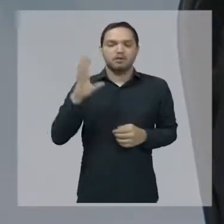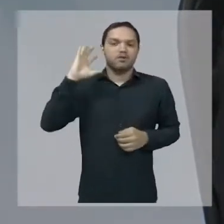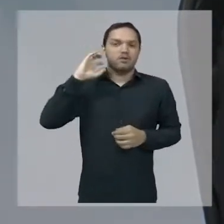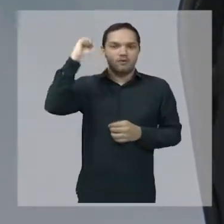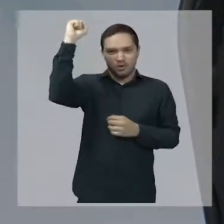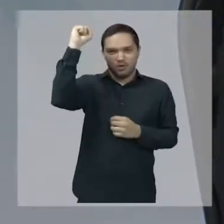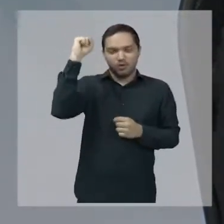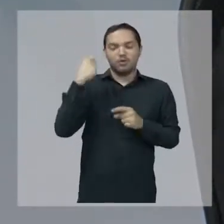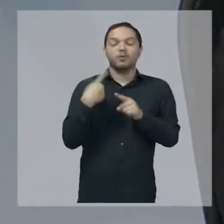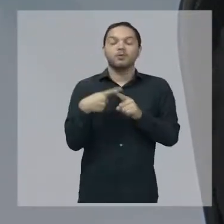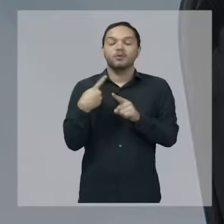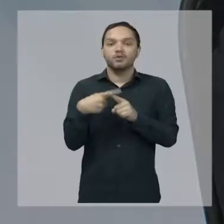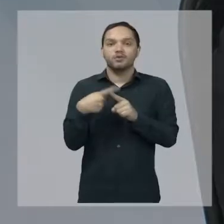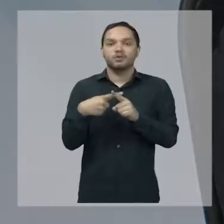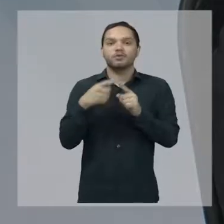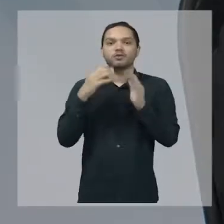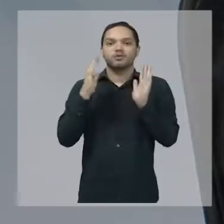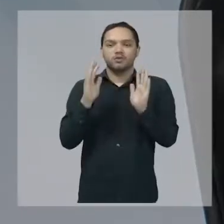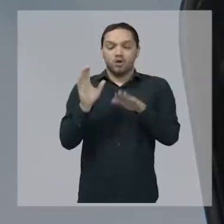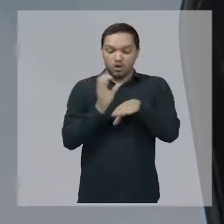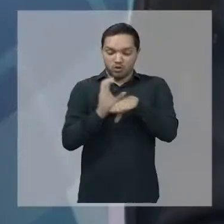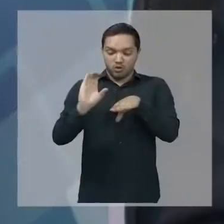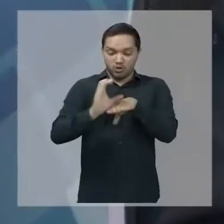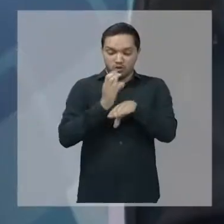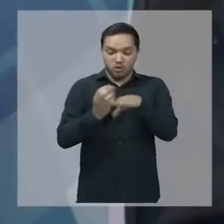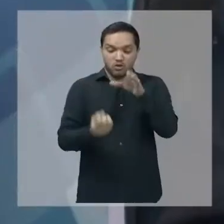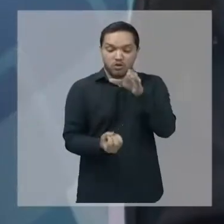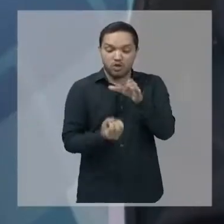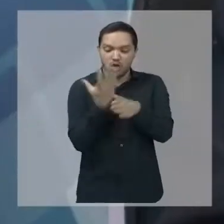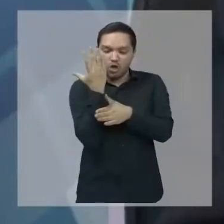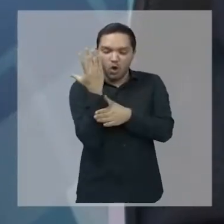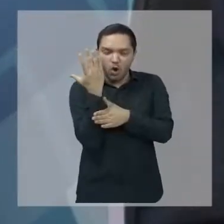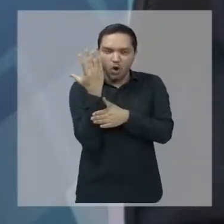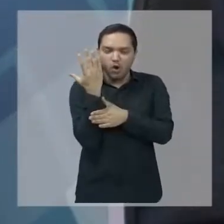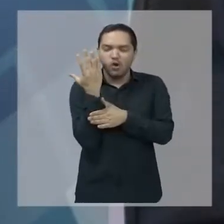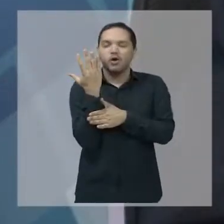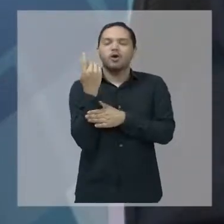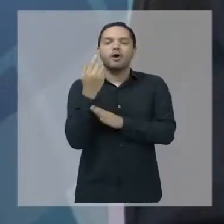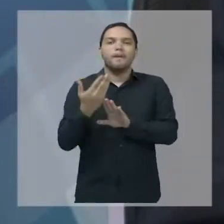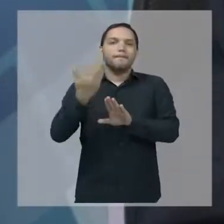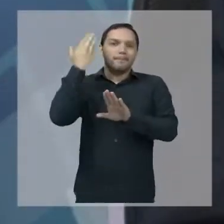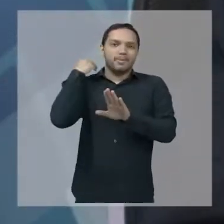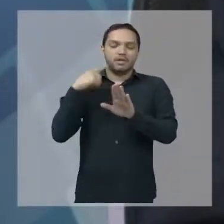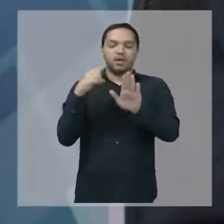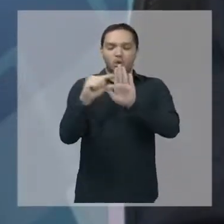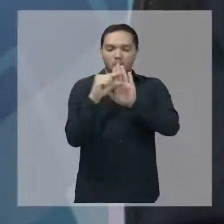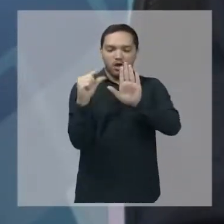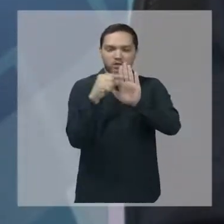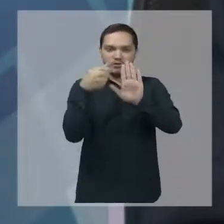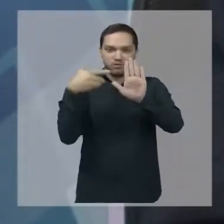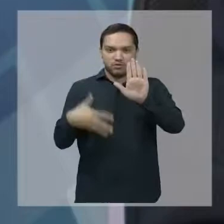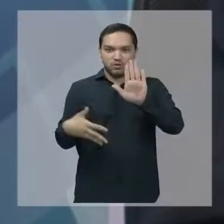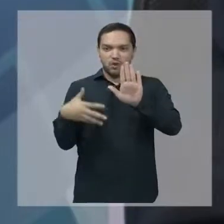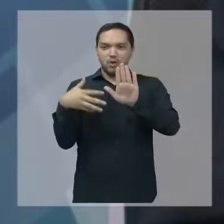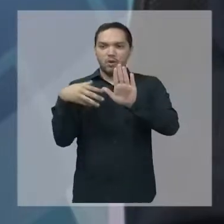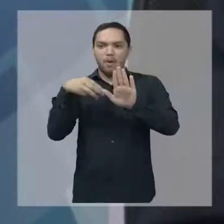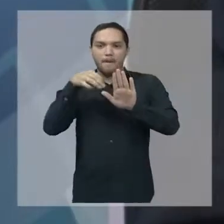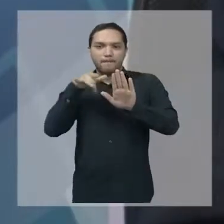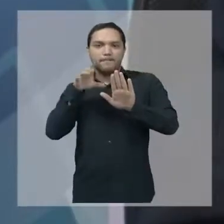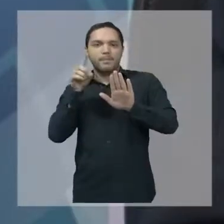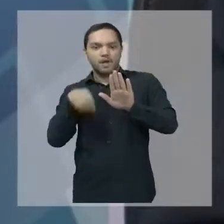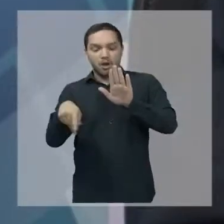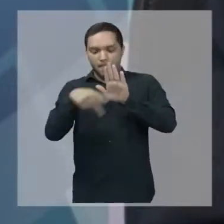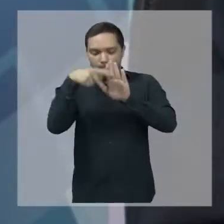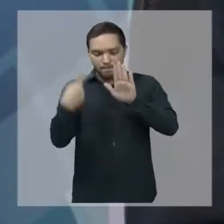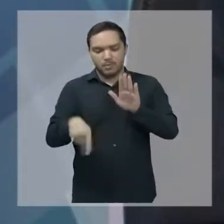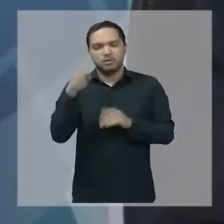Brasil, no sentido da abertura. Nós passamos 30 anos, desde a Constituinte obsoleta, que tem lá um artigo, inclusive, que diz que o mercado